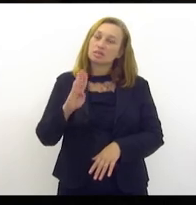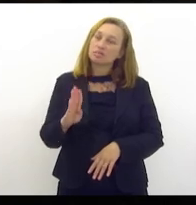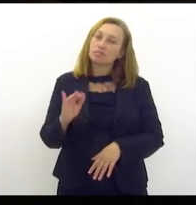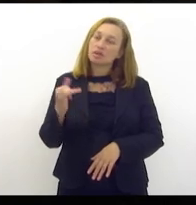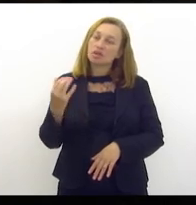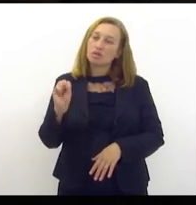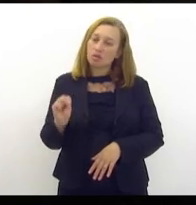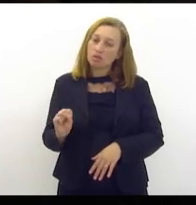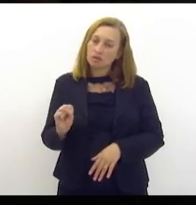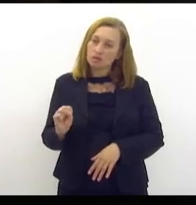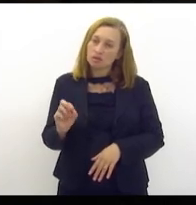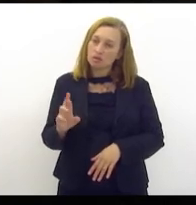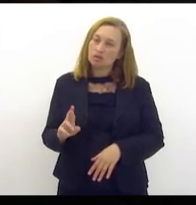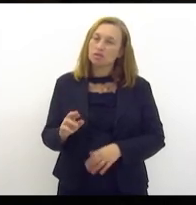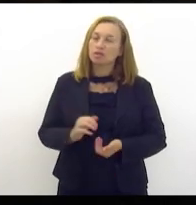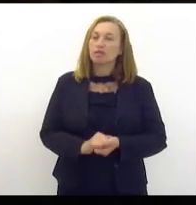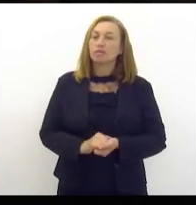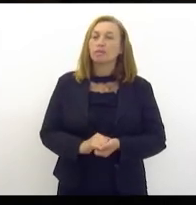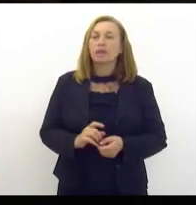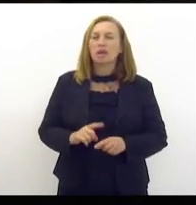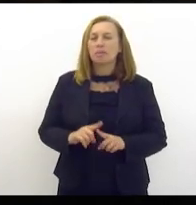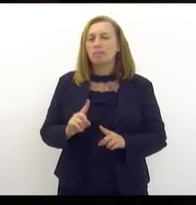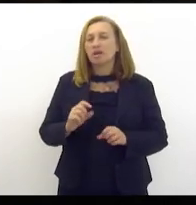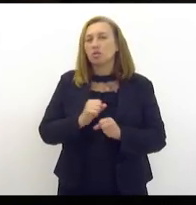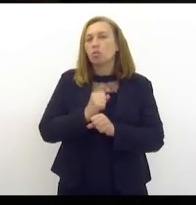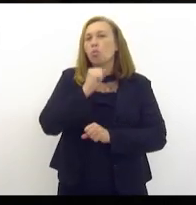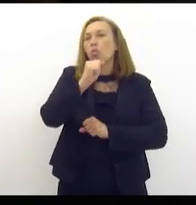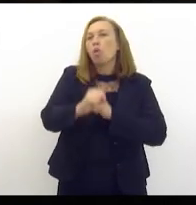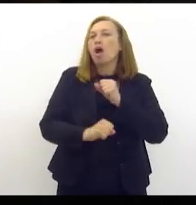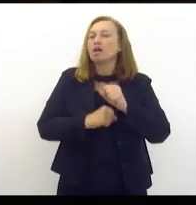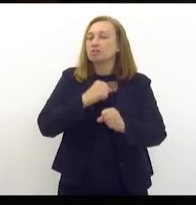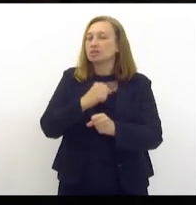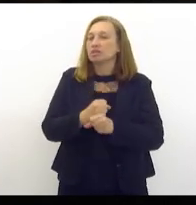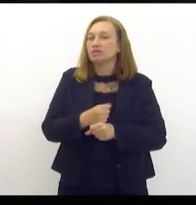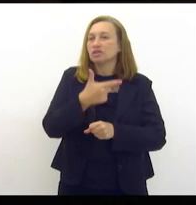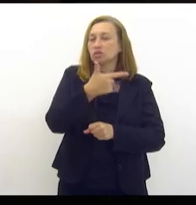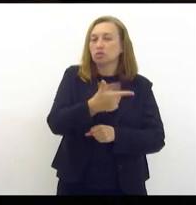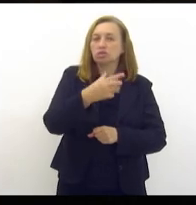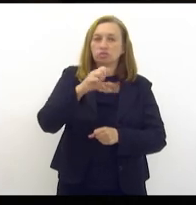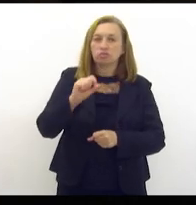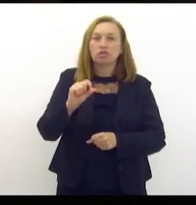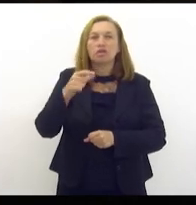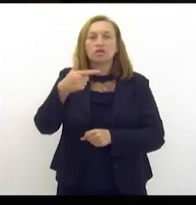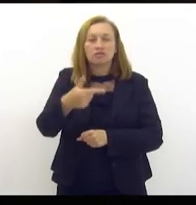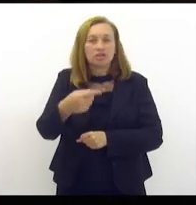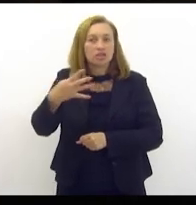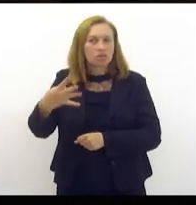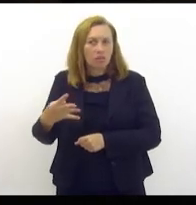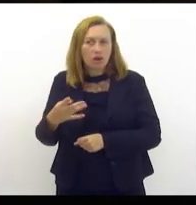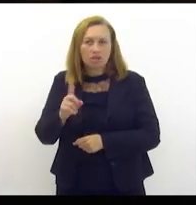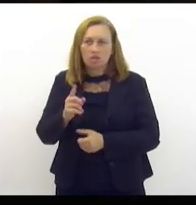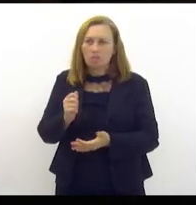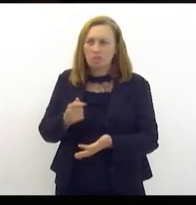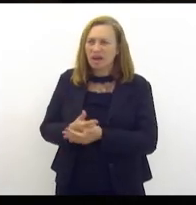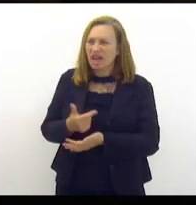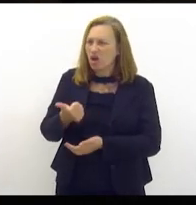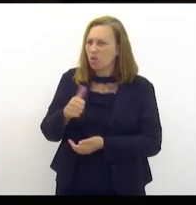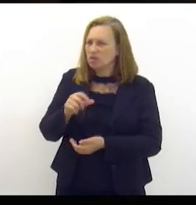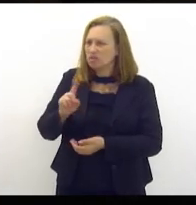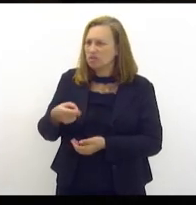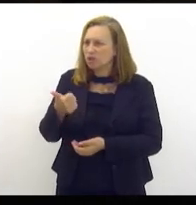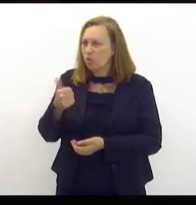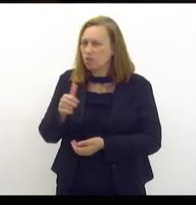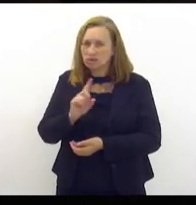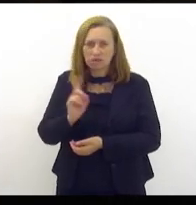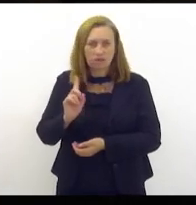valores presentes. Mas no ano que vem, 2024, nós não vamos pagar